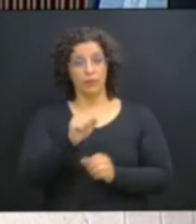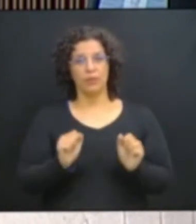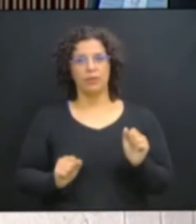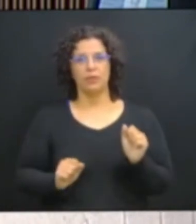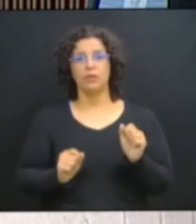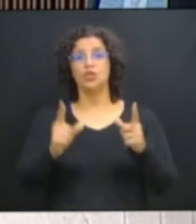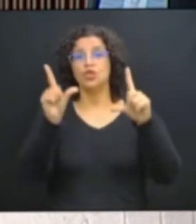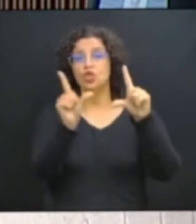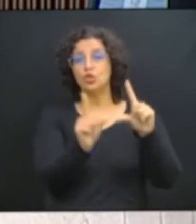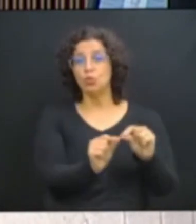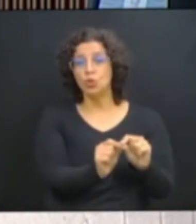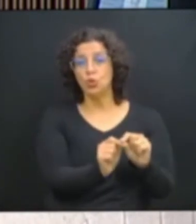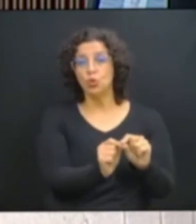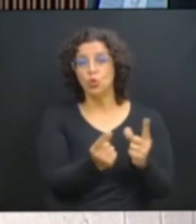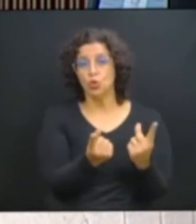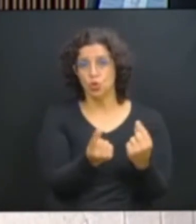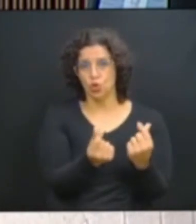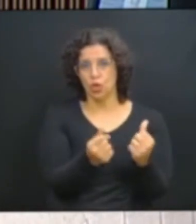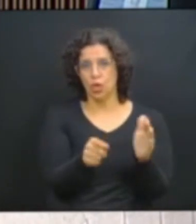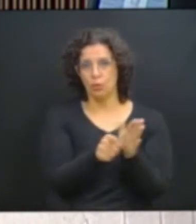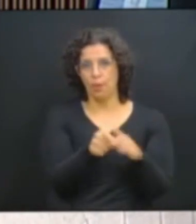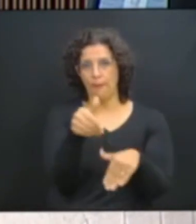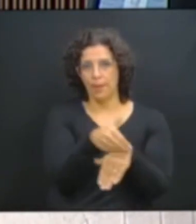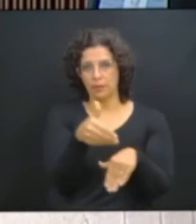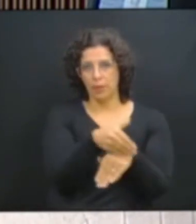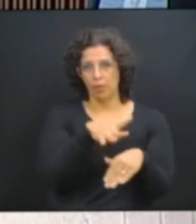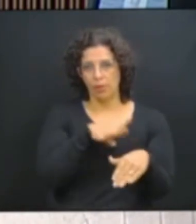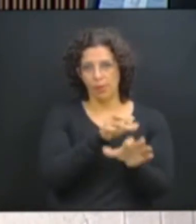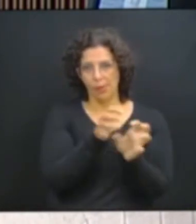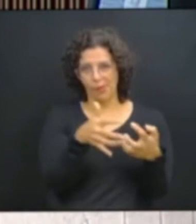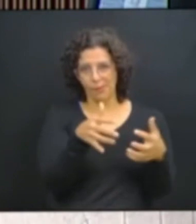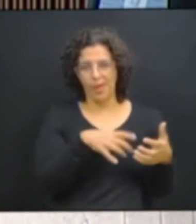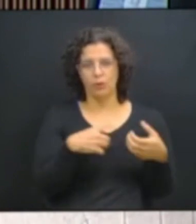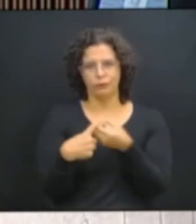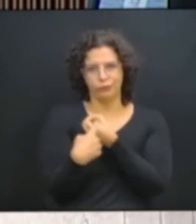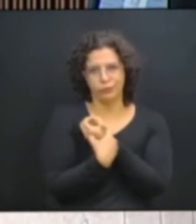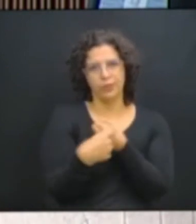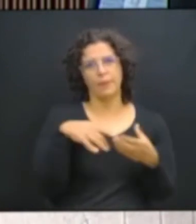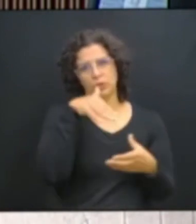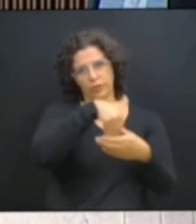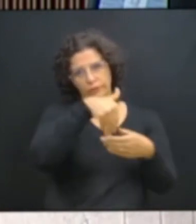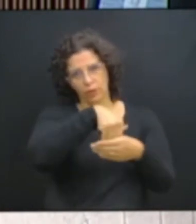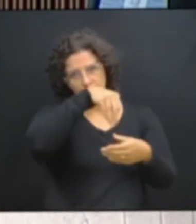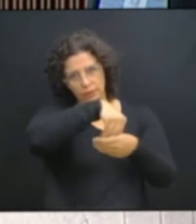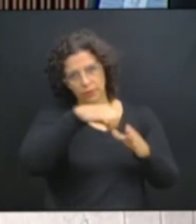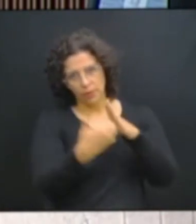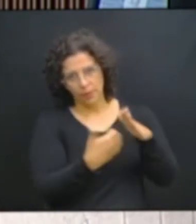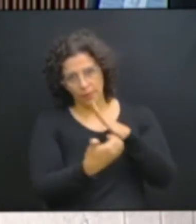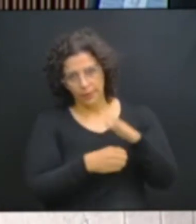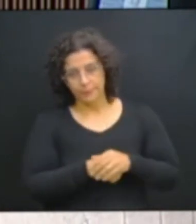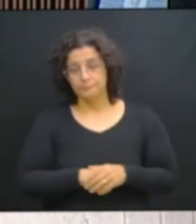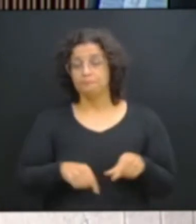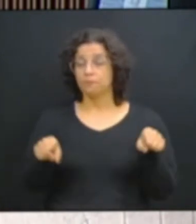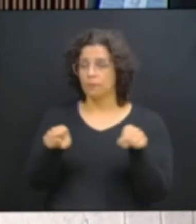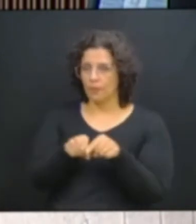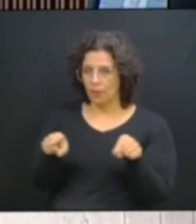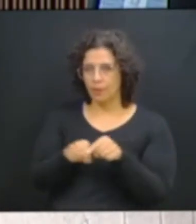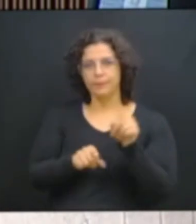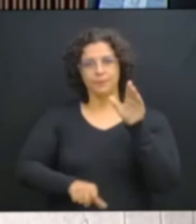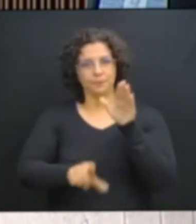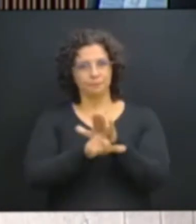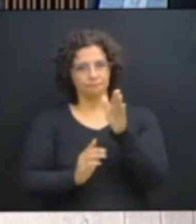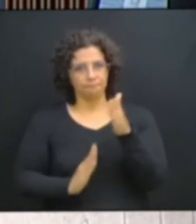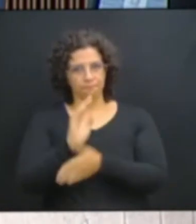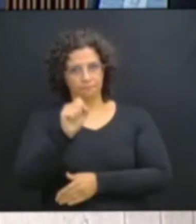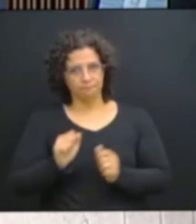o capital de participação votante das empresas. Além disso, a lei